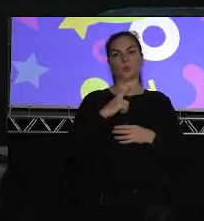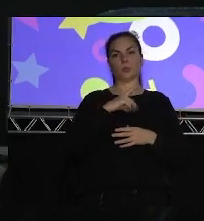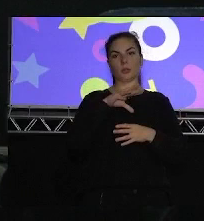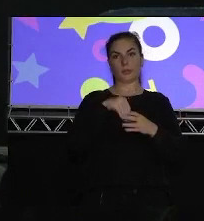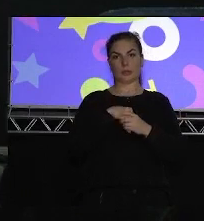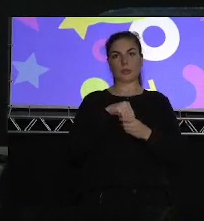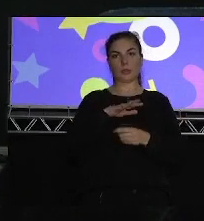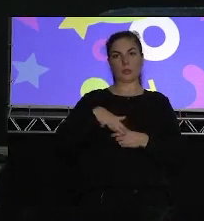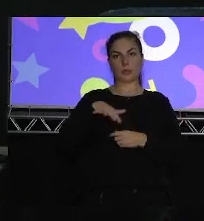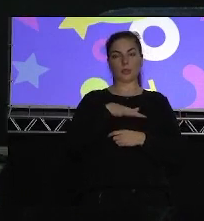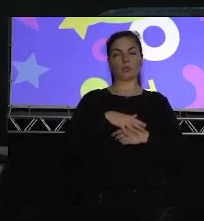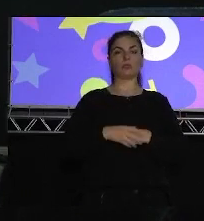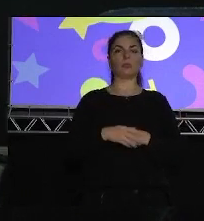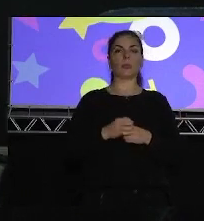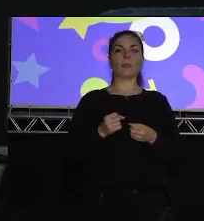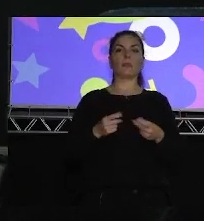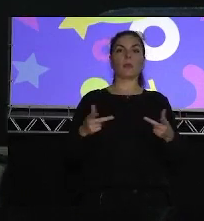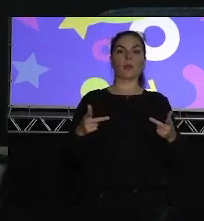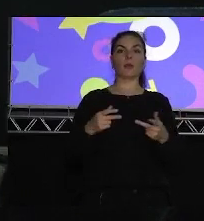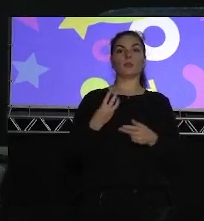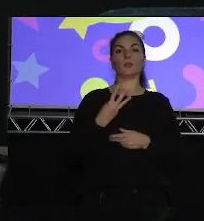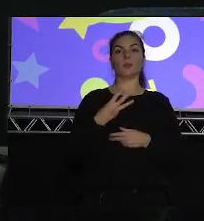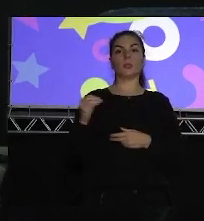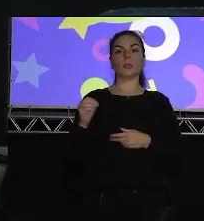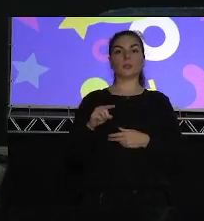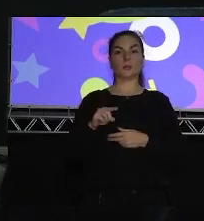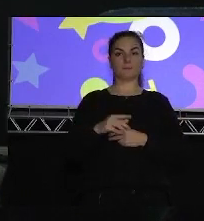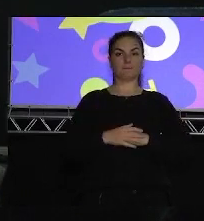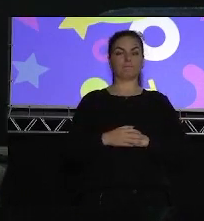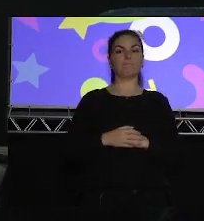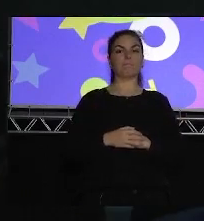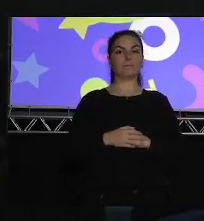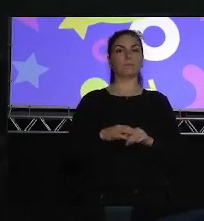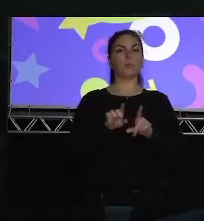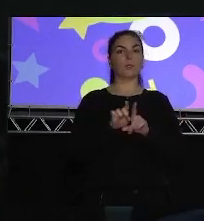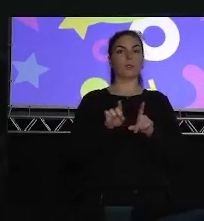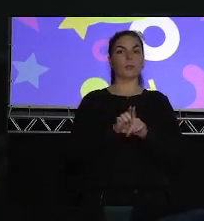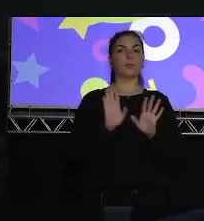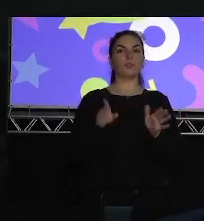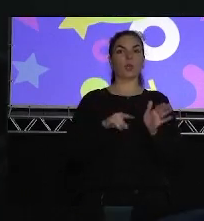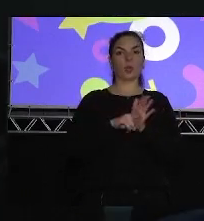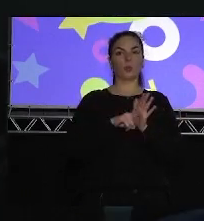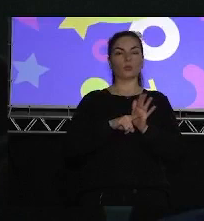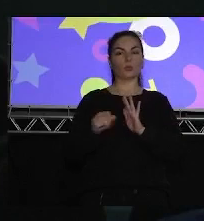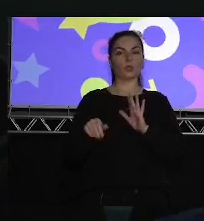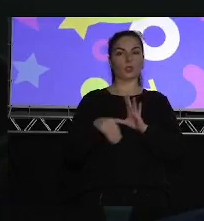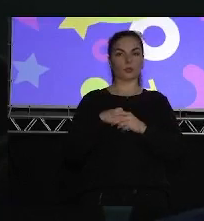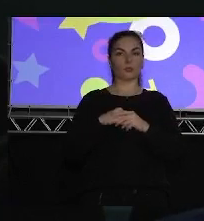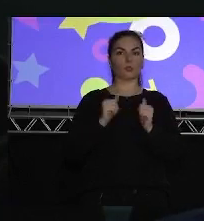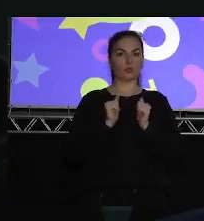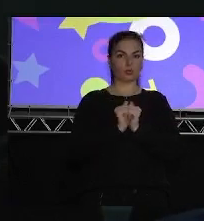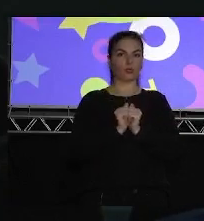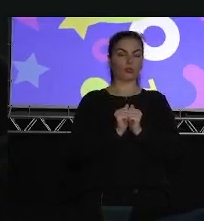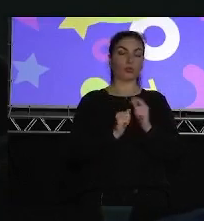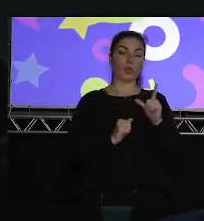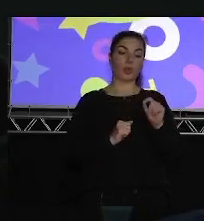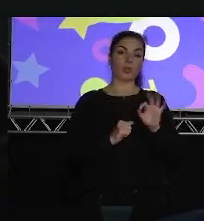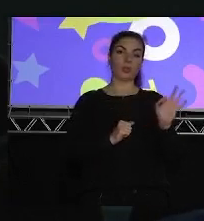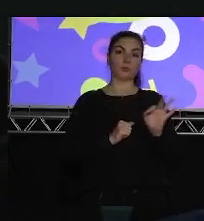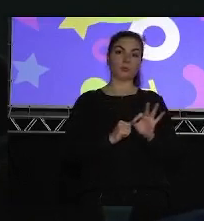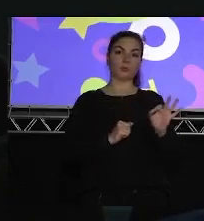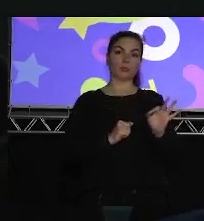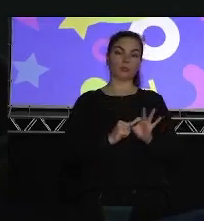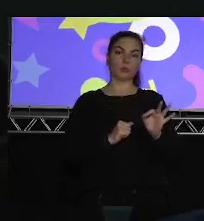até agora, a gente gastou 300 mil. Isso está envolvendo aqui também a consultoria, tá, gente? Então, 10% disso acho que